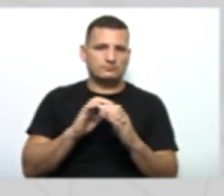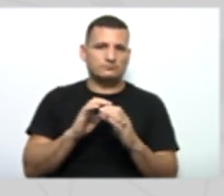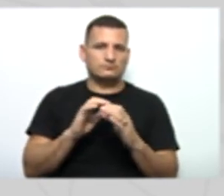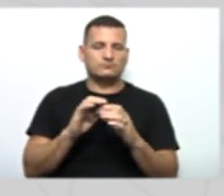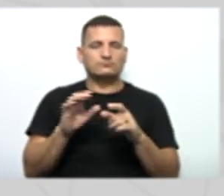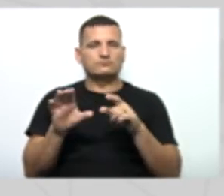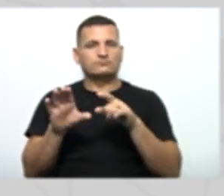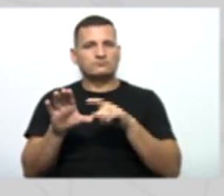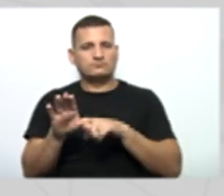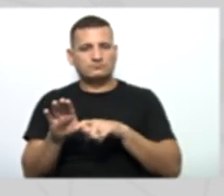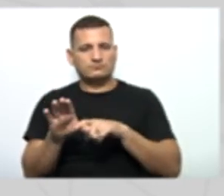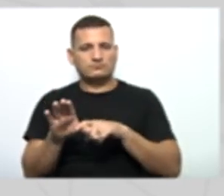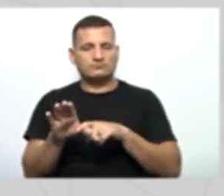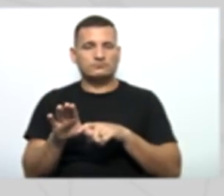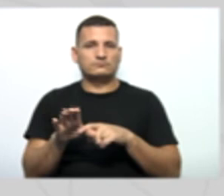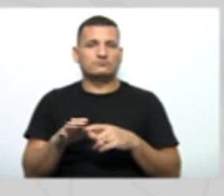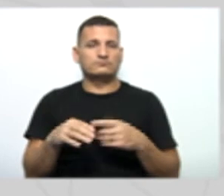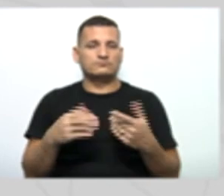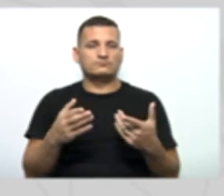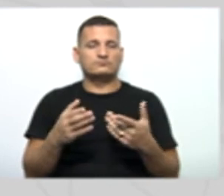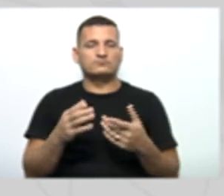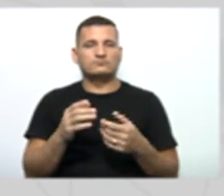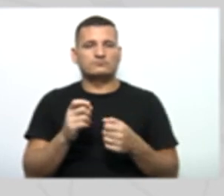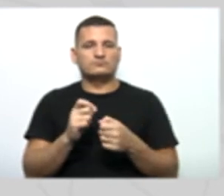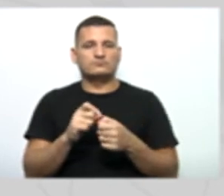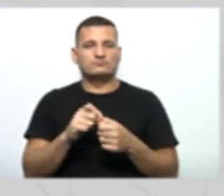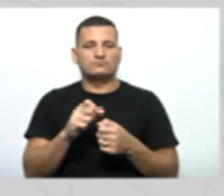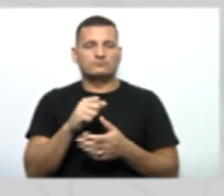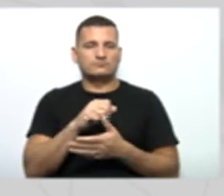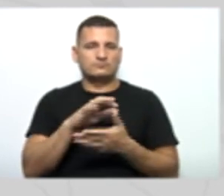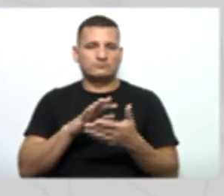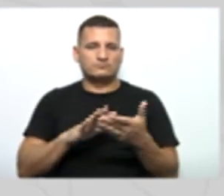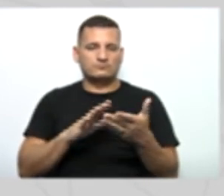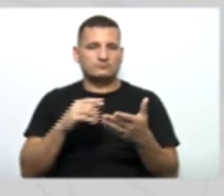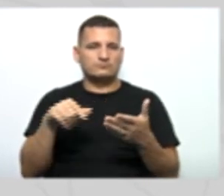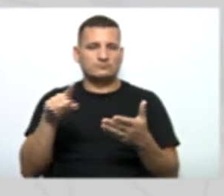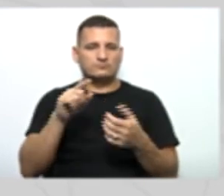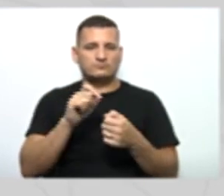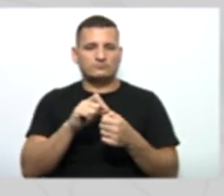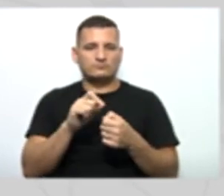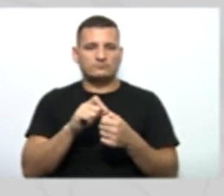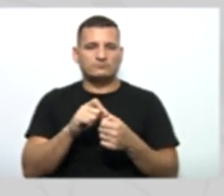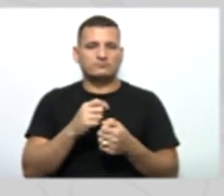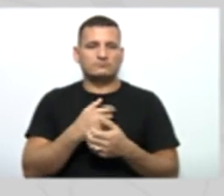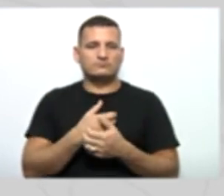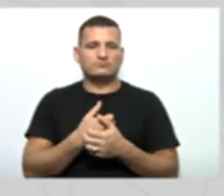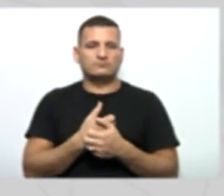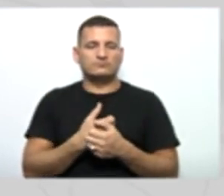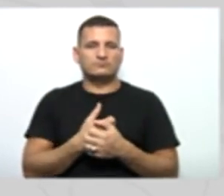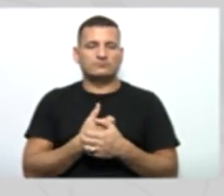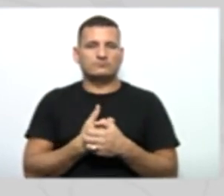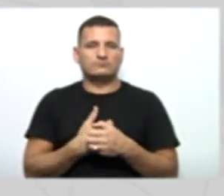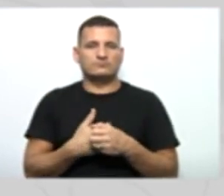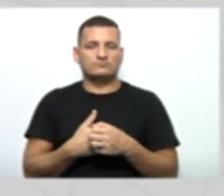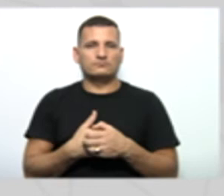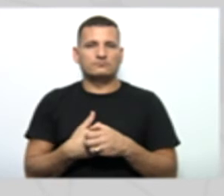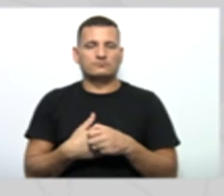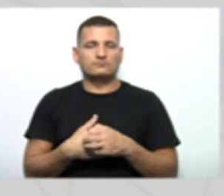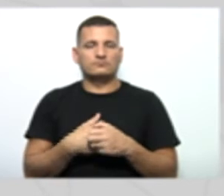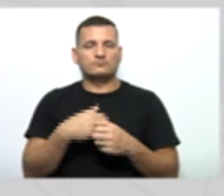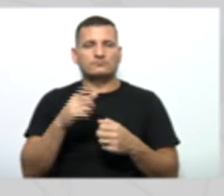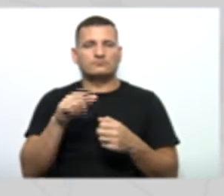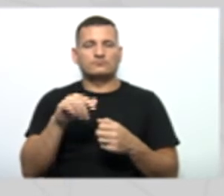ok? Aí tem aí uma atividade em sala que a gente disponibilizou para vocês, ó, que foi um estudo de